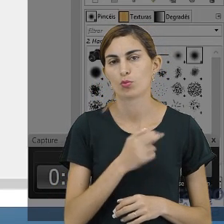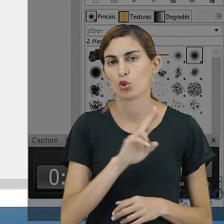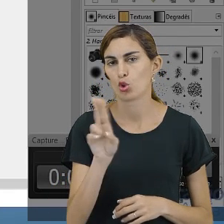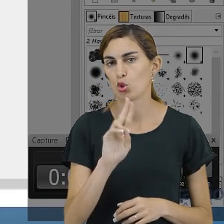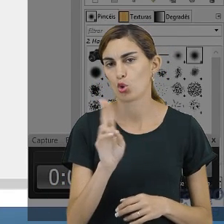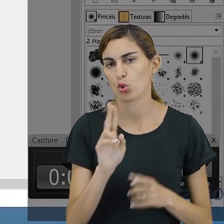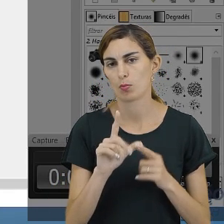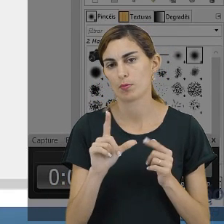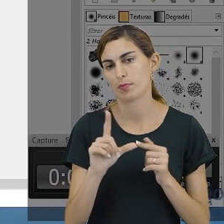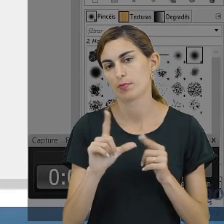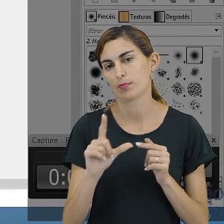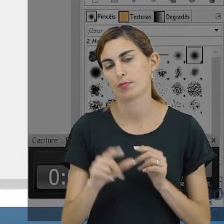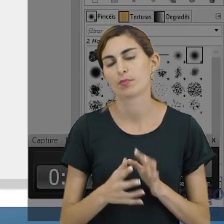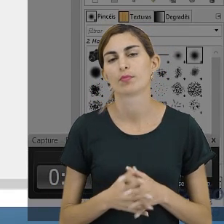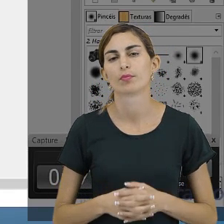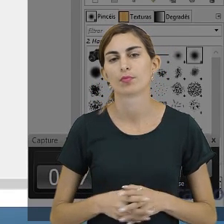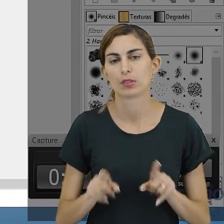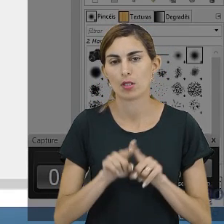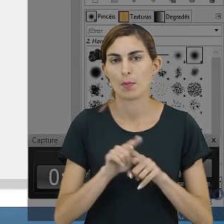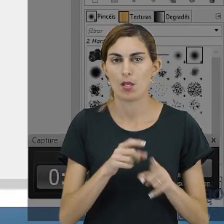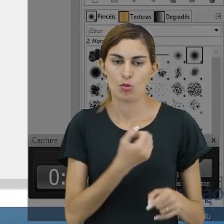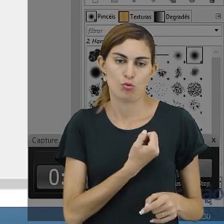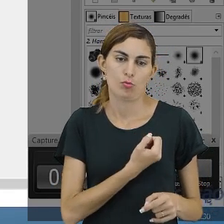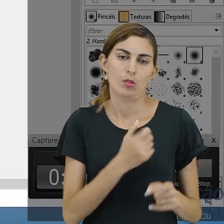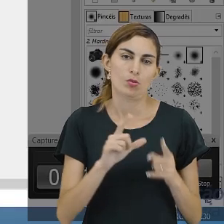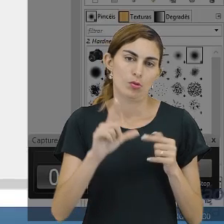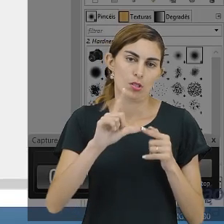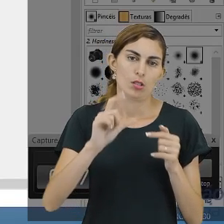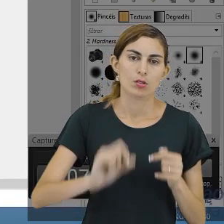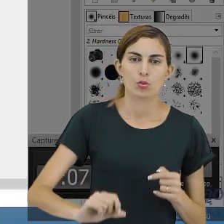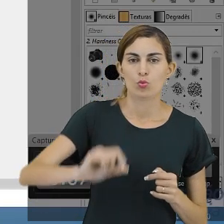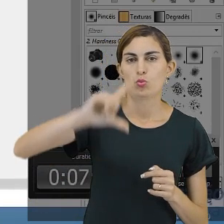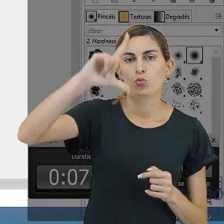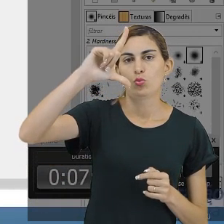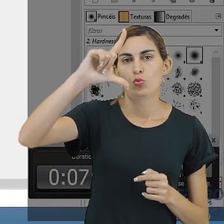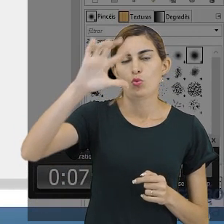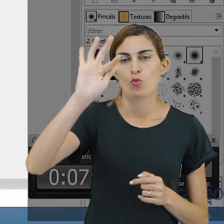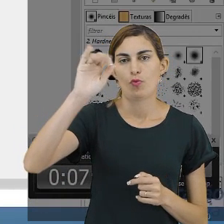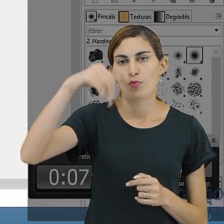Vamos aumentar aqui um pouquinho só o tamanho dessa fonte.